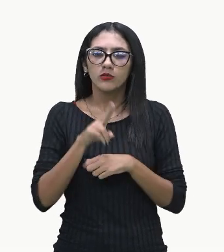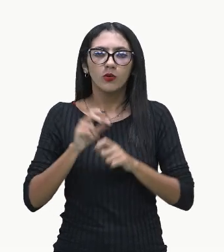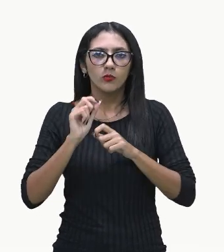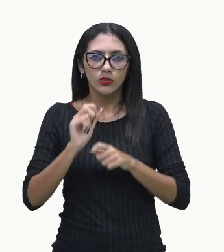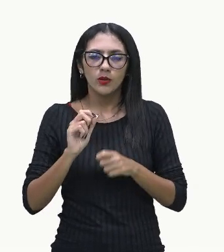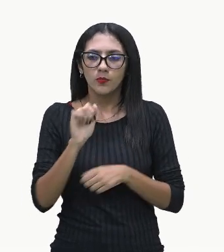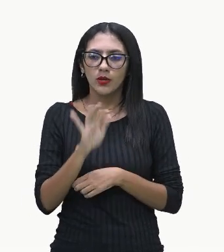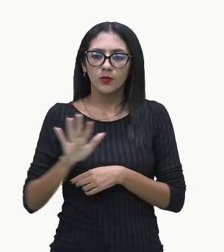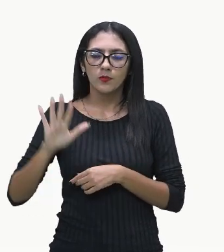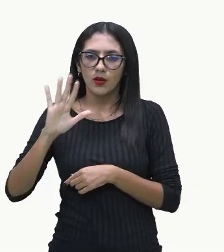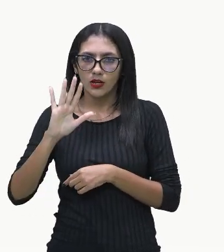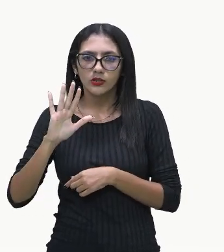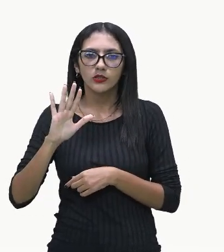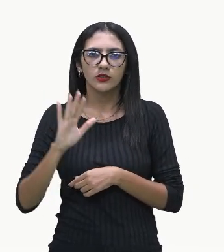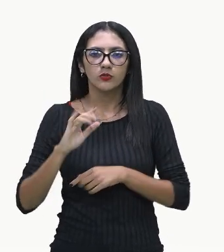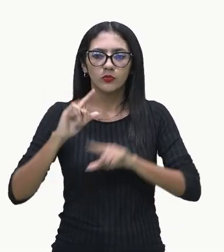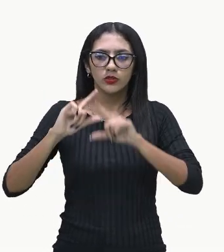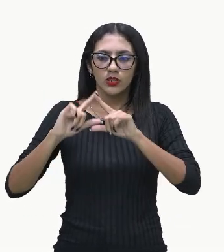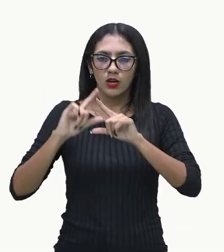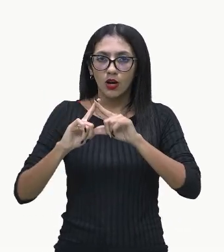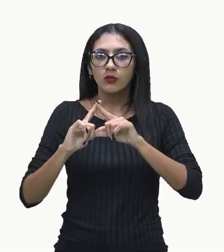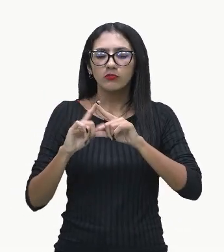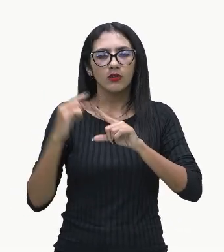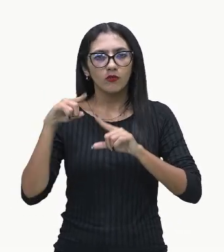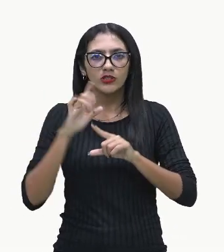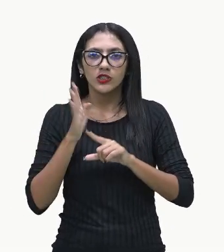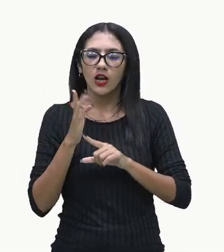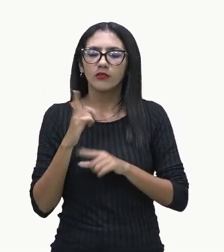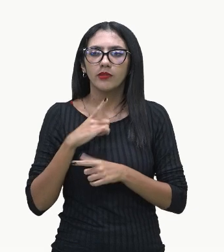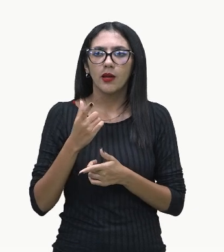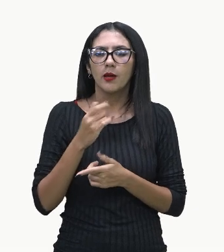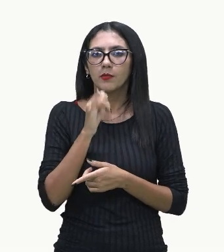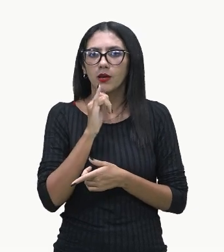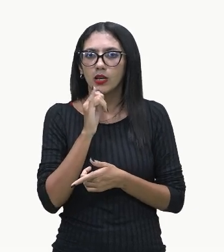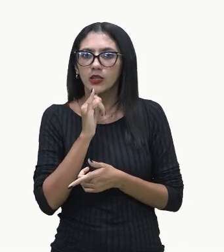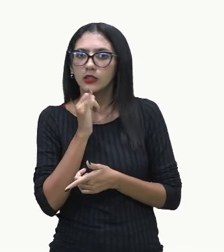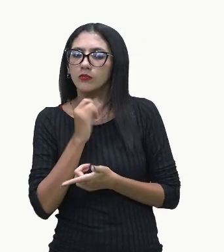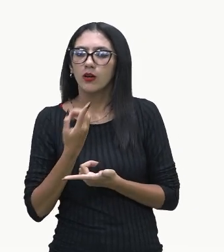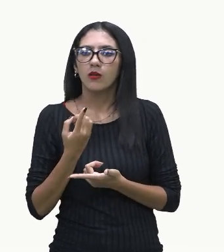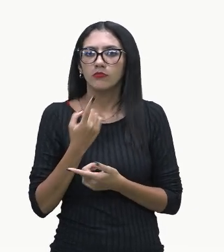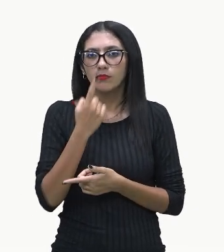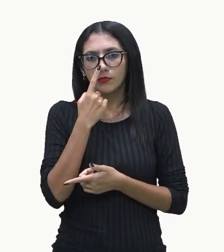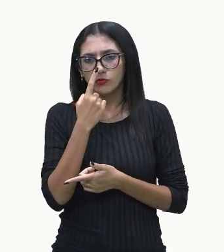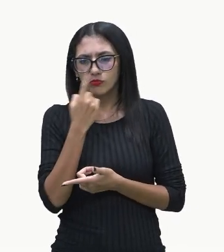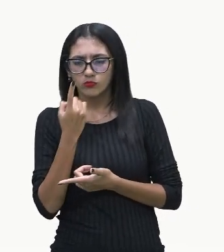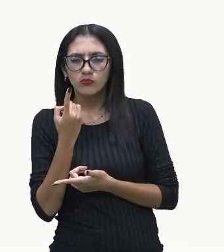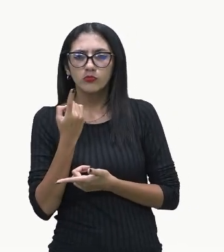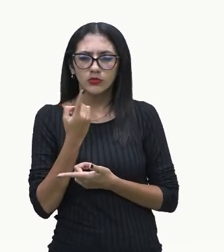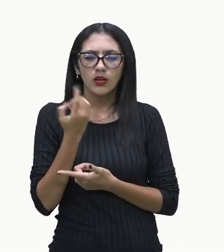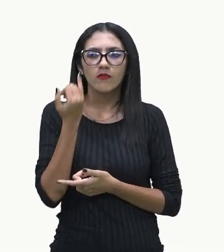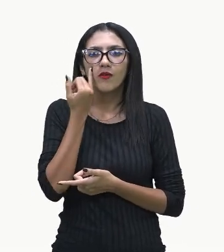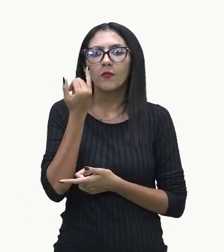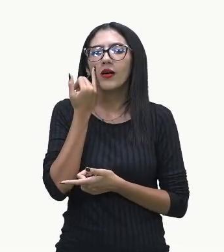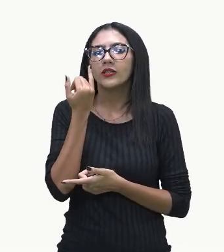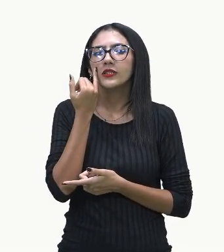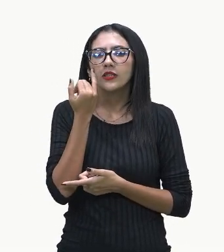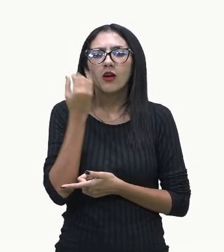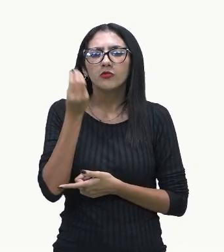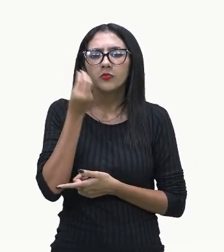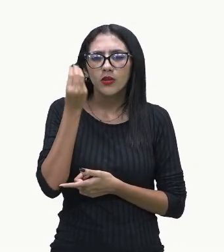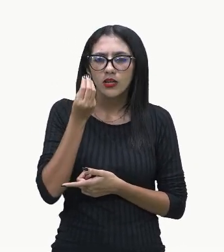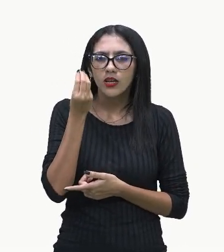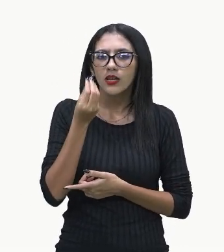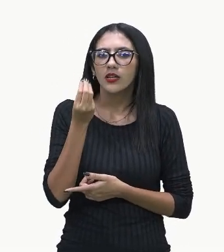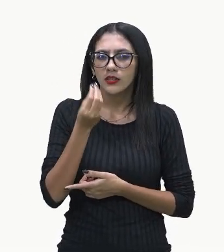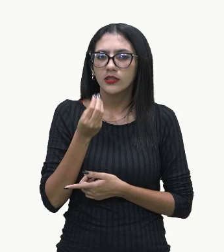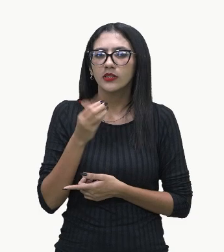ali representados para que você se acostume a identificar automaticamente quem é aquele elemento e